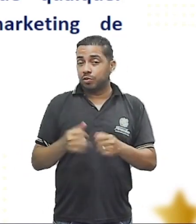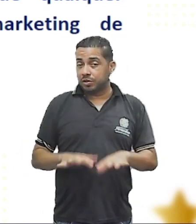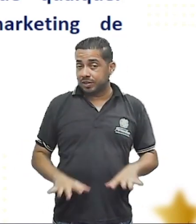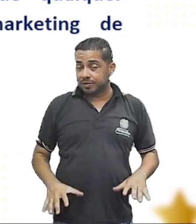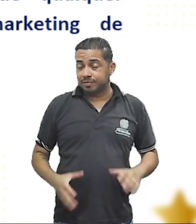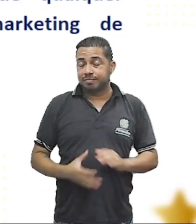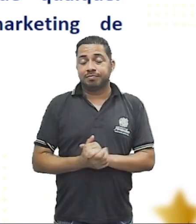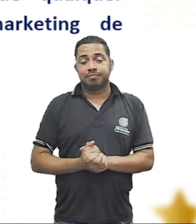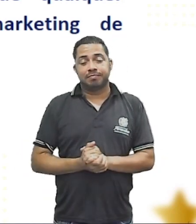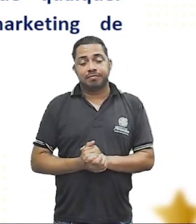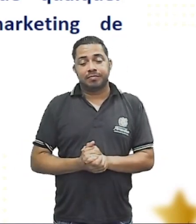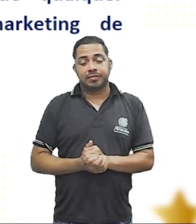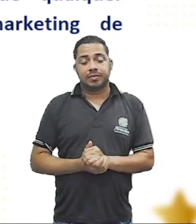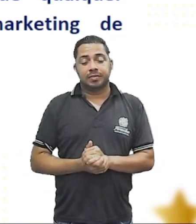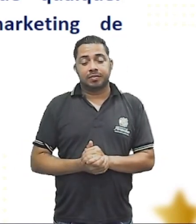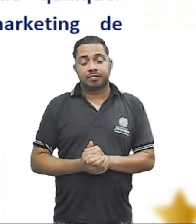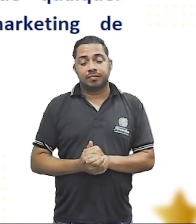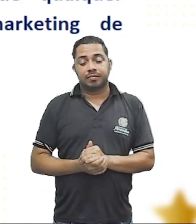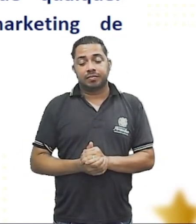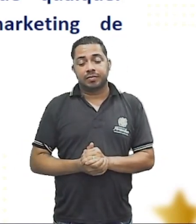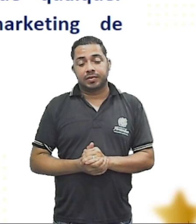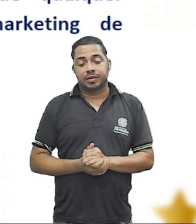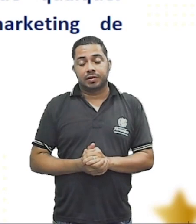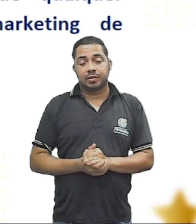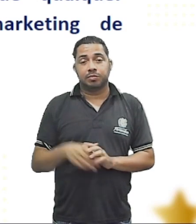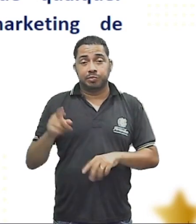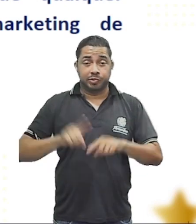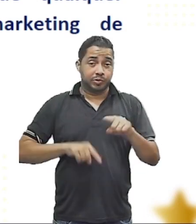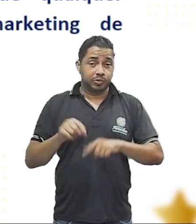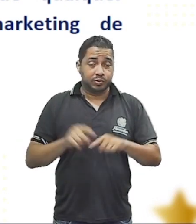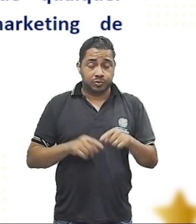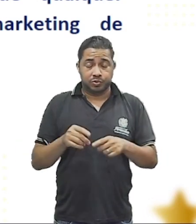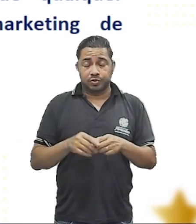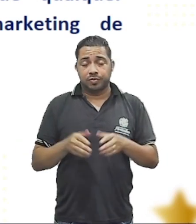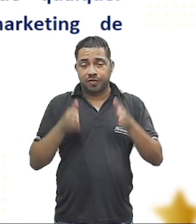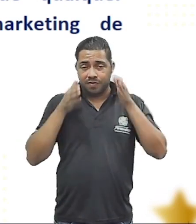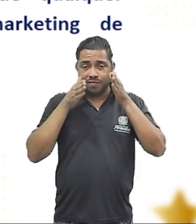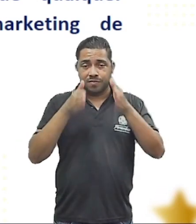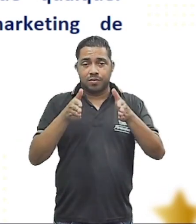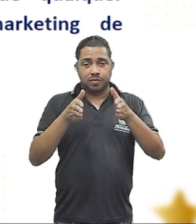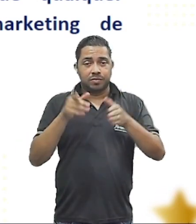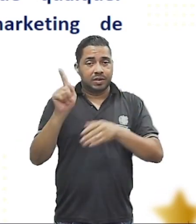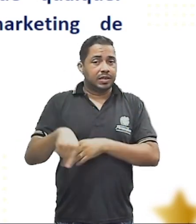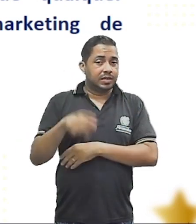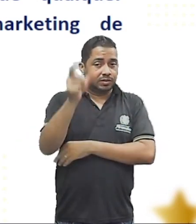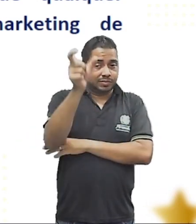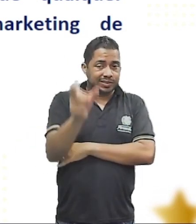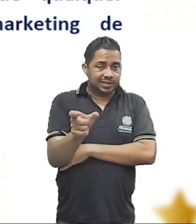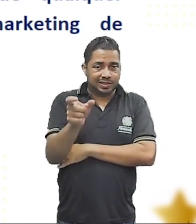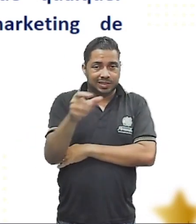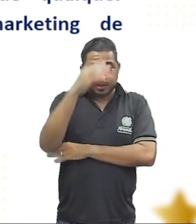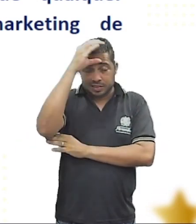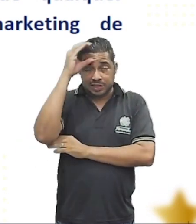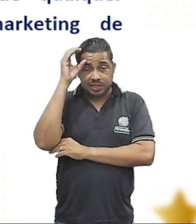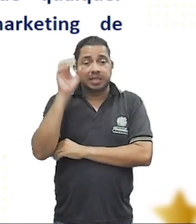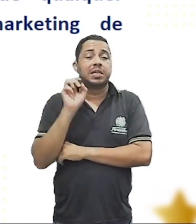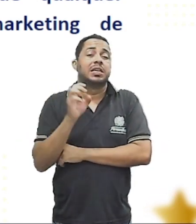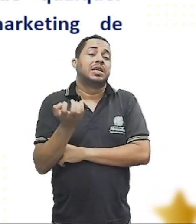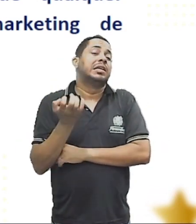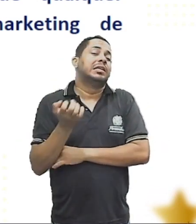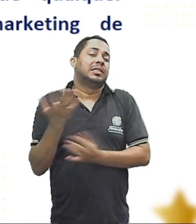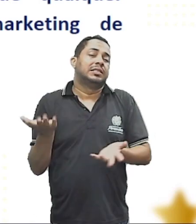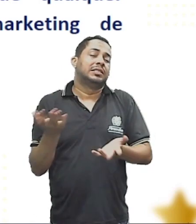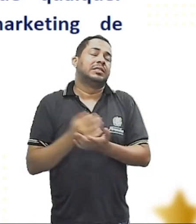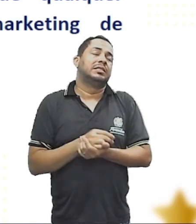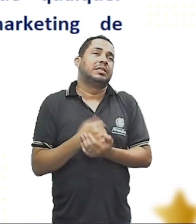certo? O produto, o foco é no cliente, é o que o cliente quer. Não tem essa